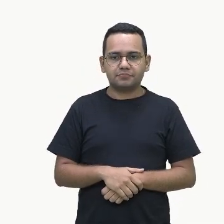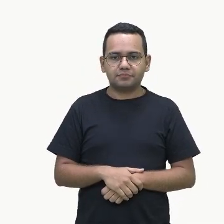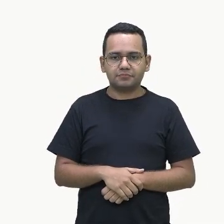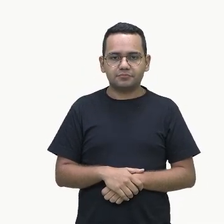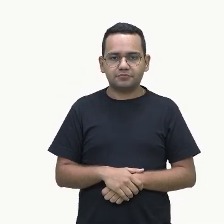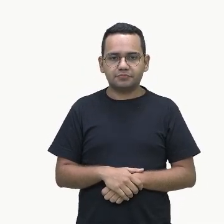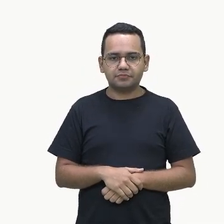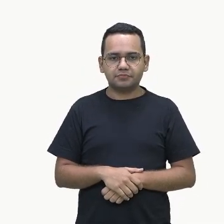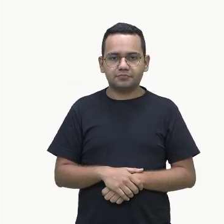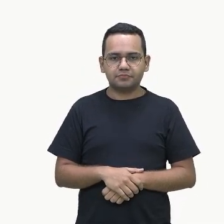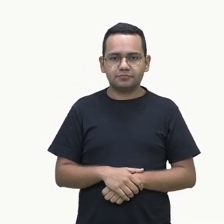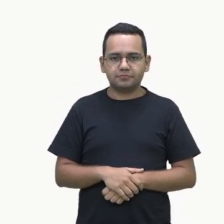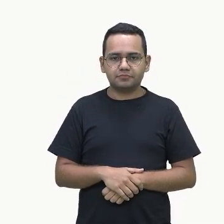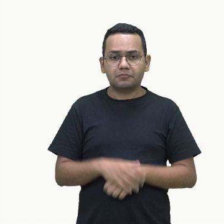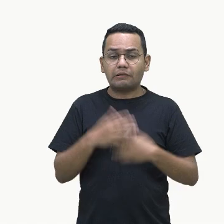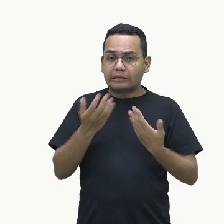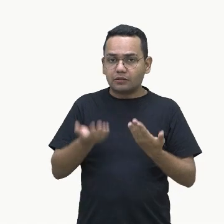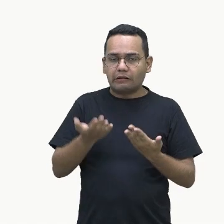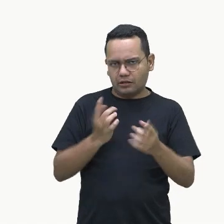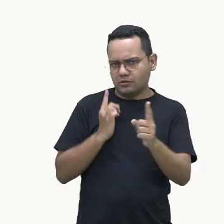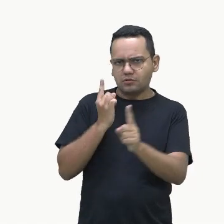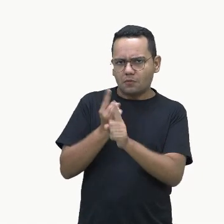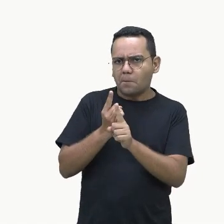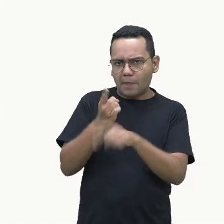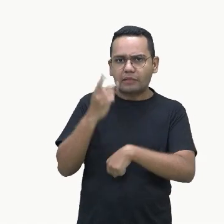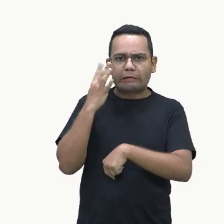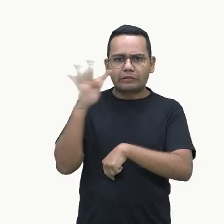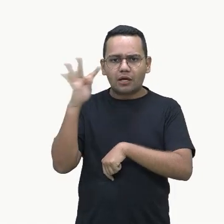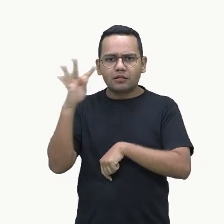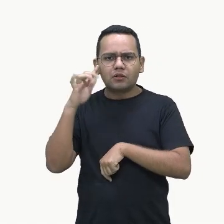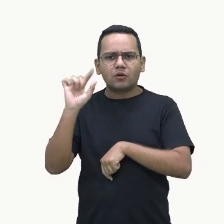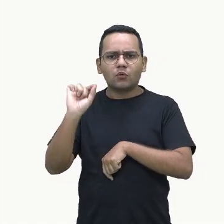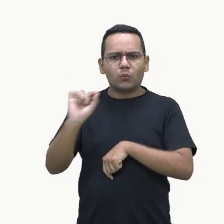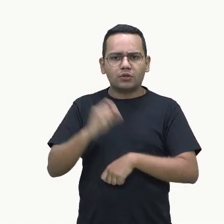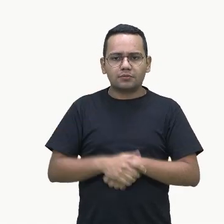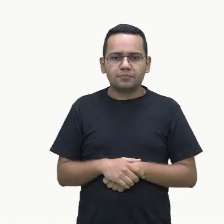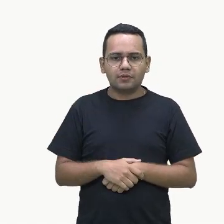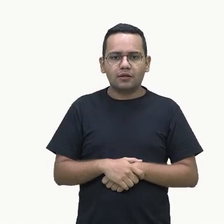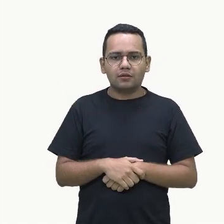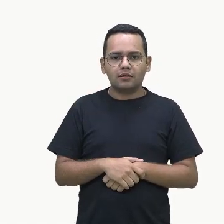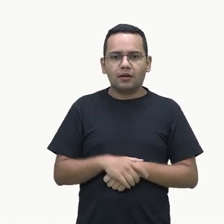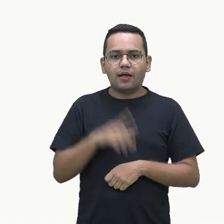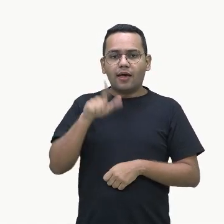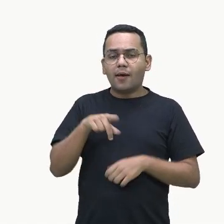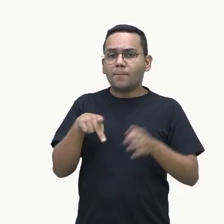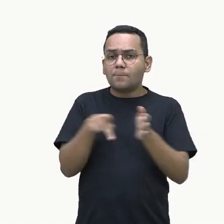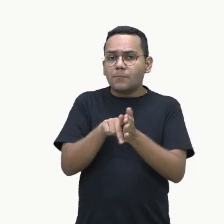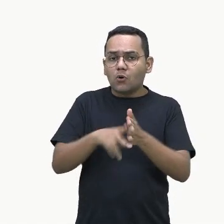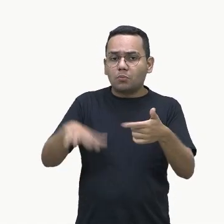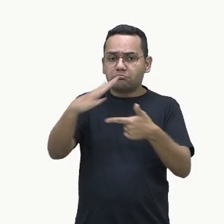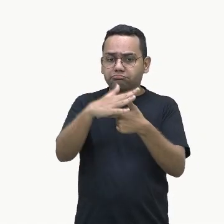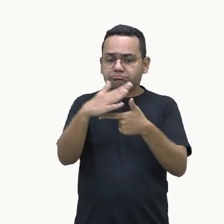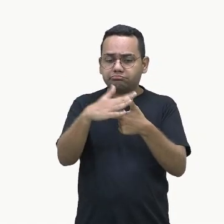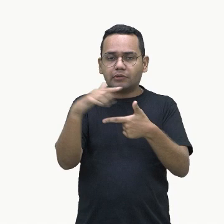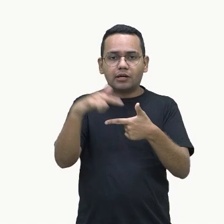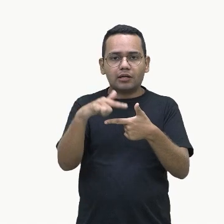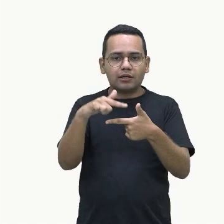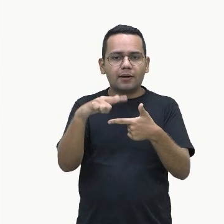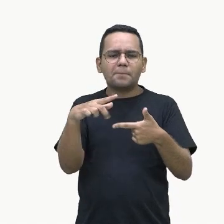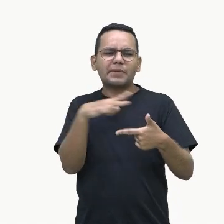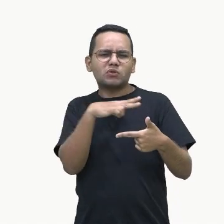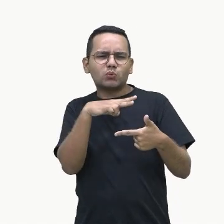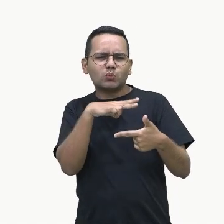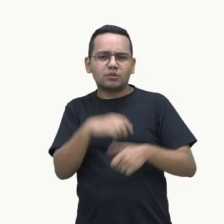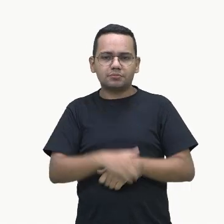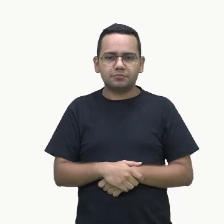claro. Essa descoberta estava inicialmente restrita a um triângulo retângulo particular, que